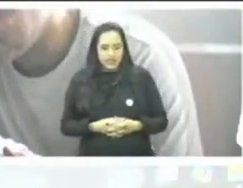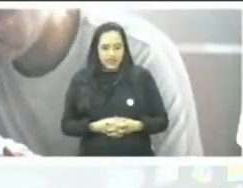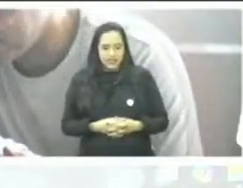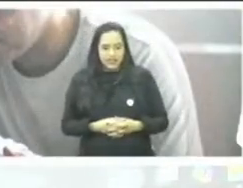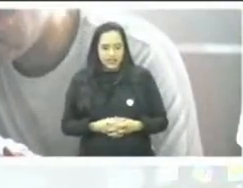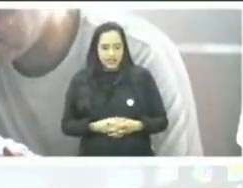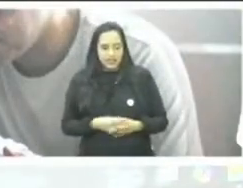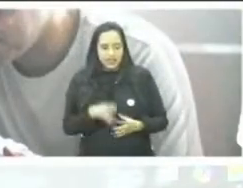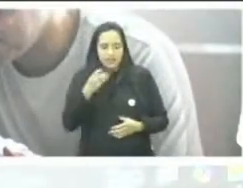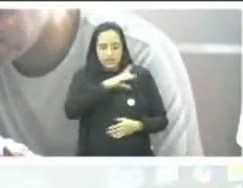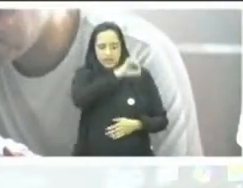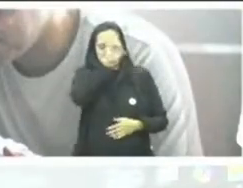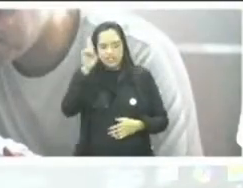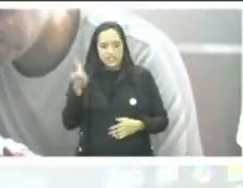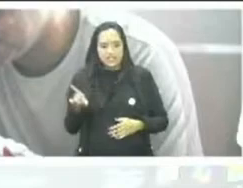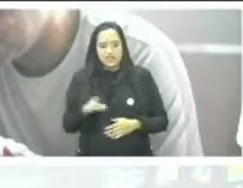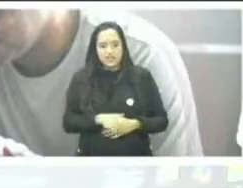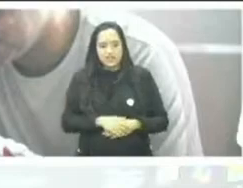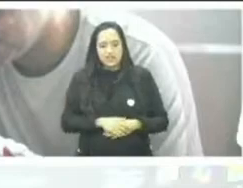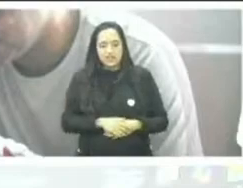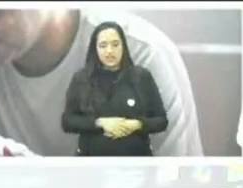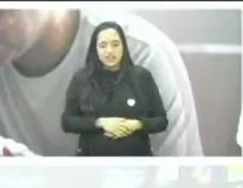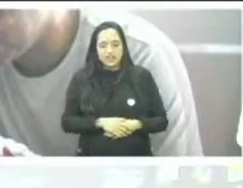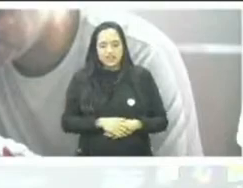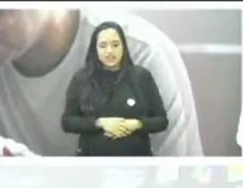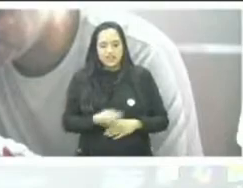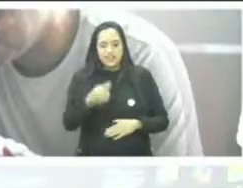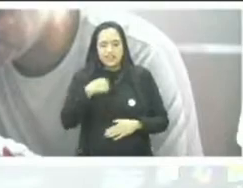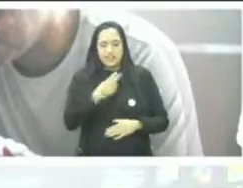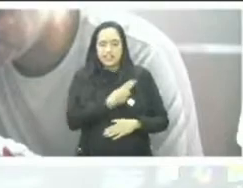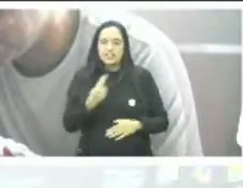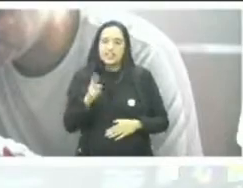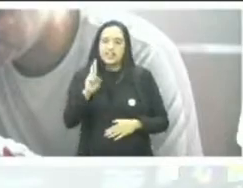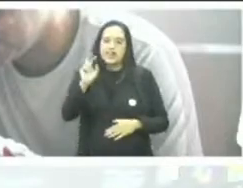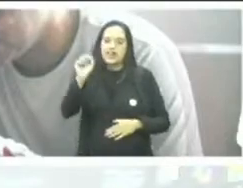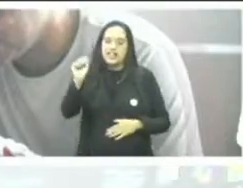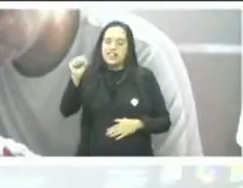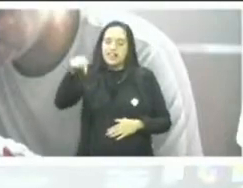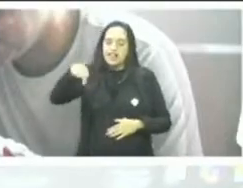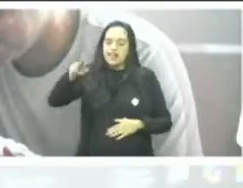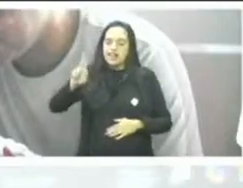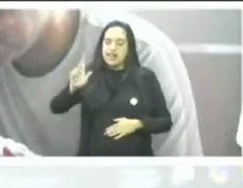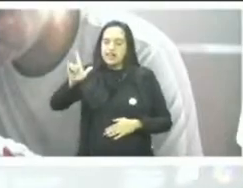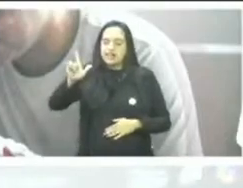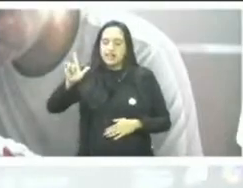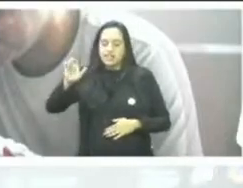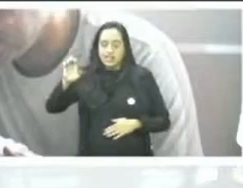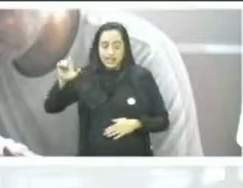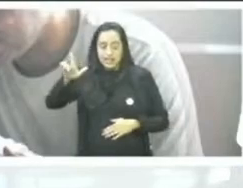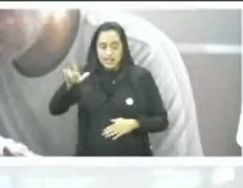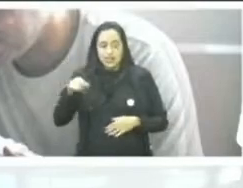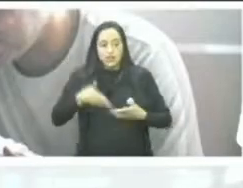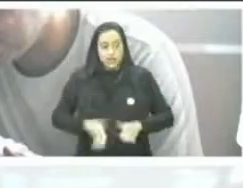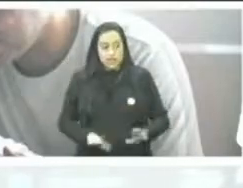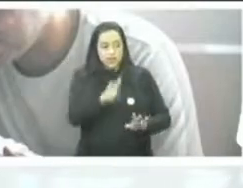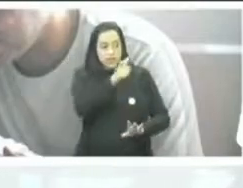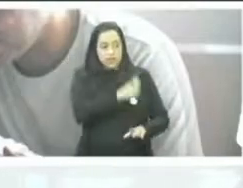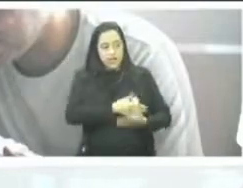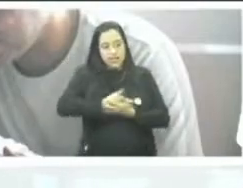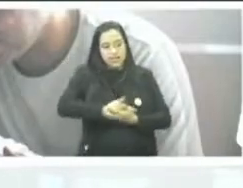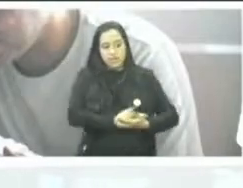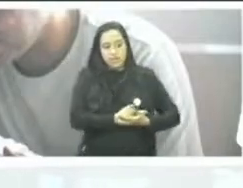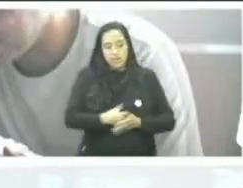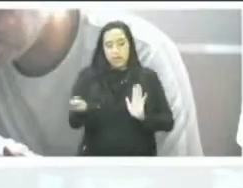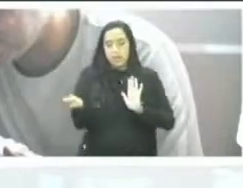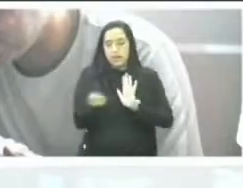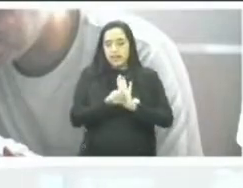Bom dia, eu sou Raquel. O nascimento da Liz foi marcado por